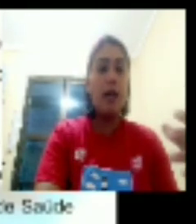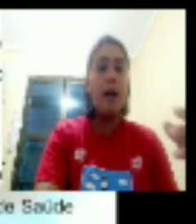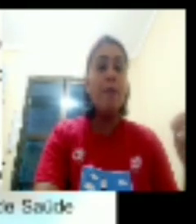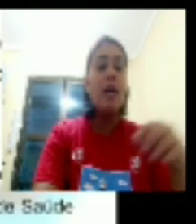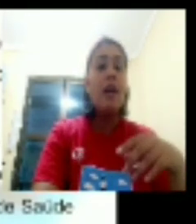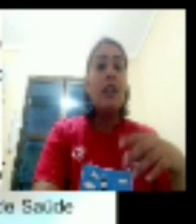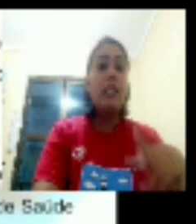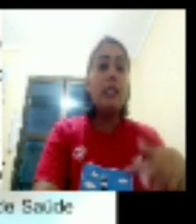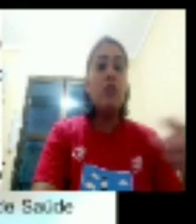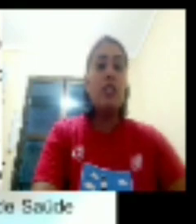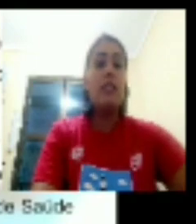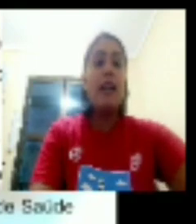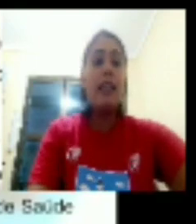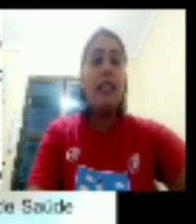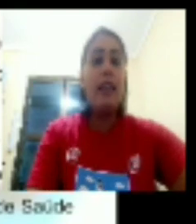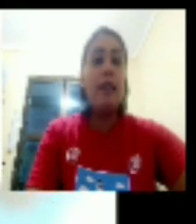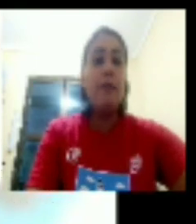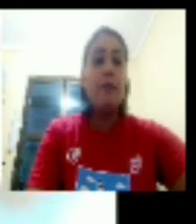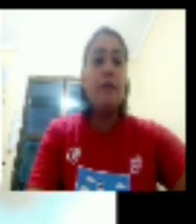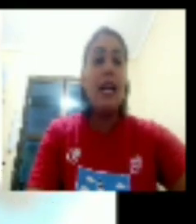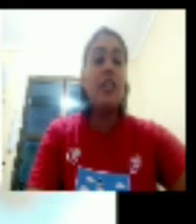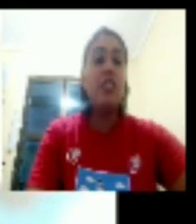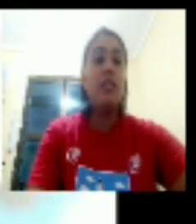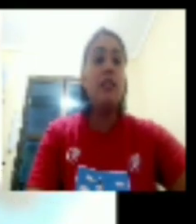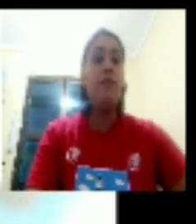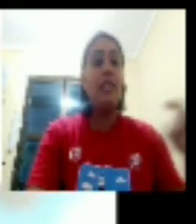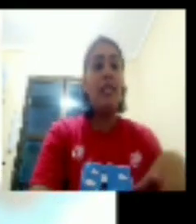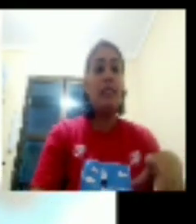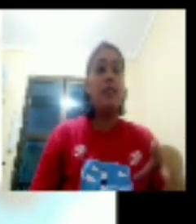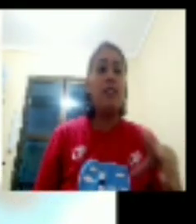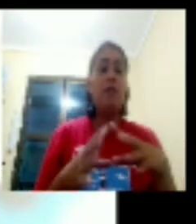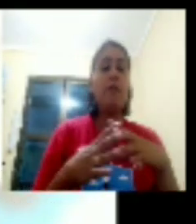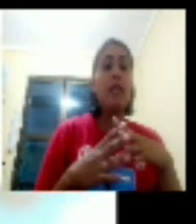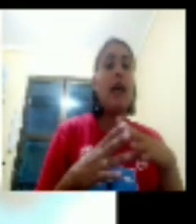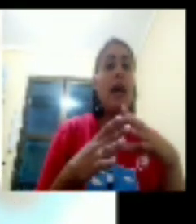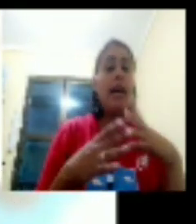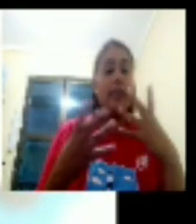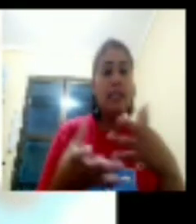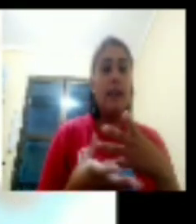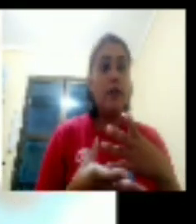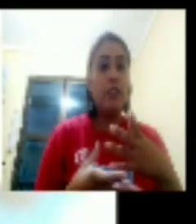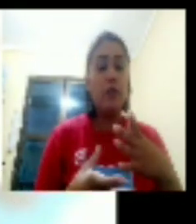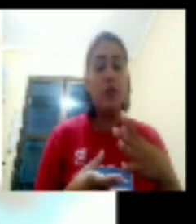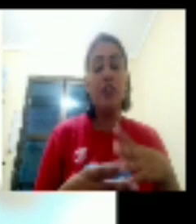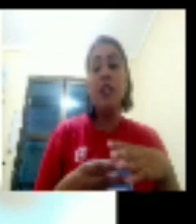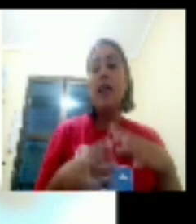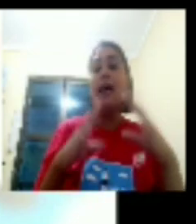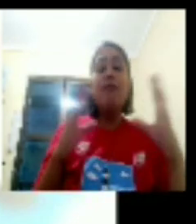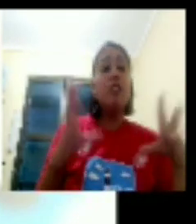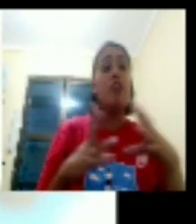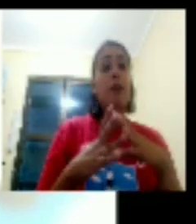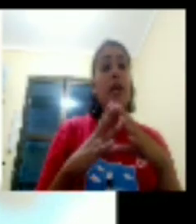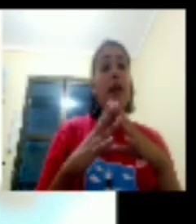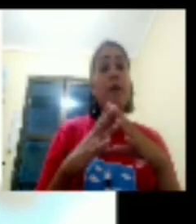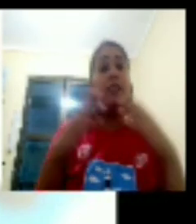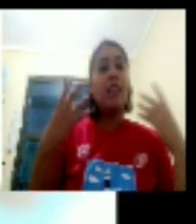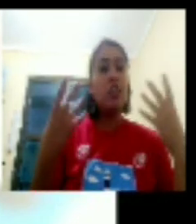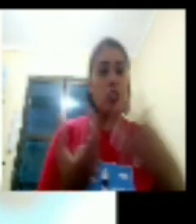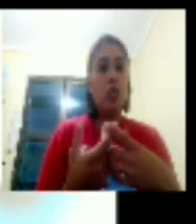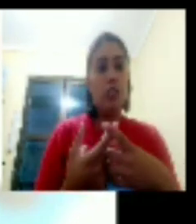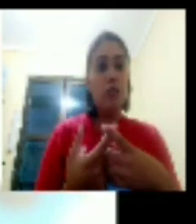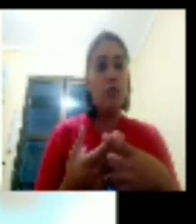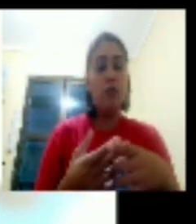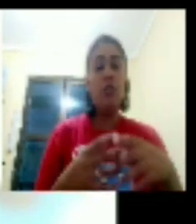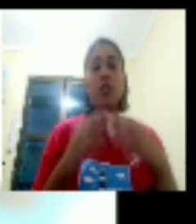SUS, tá? Então, gente, aqui a gente finaliza essa aula de hoje. Foi sobre realmente